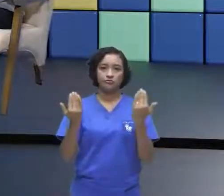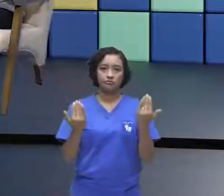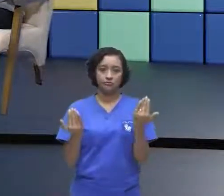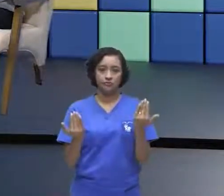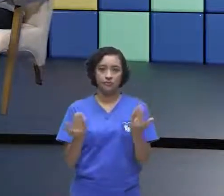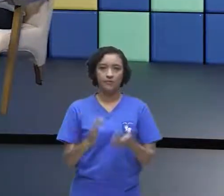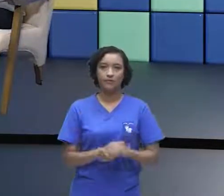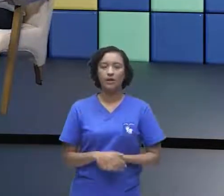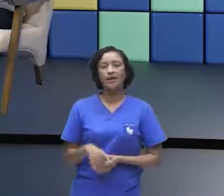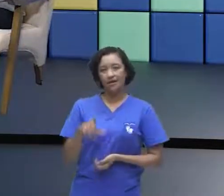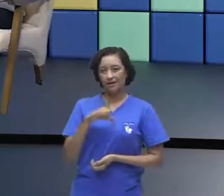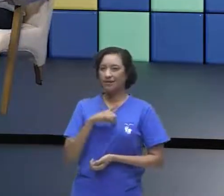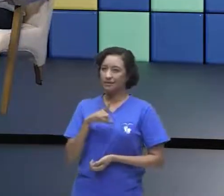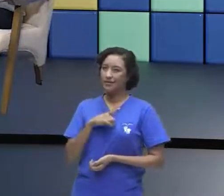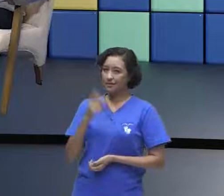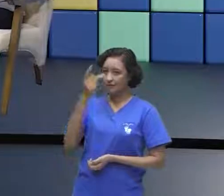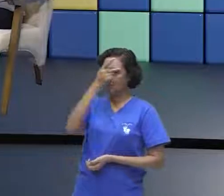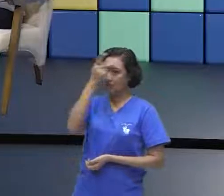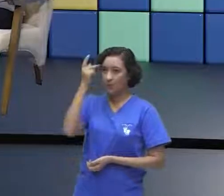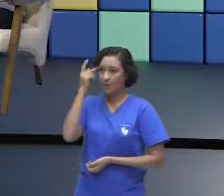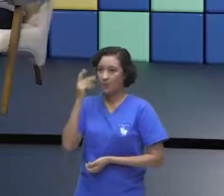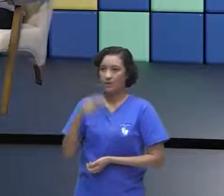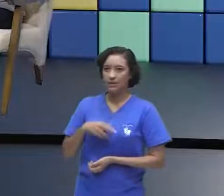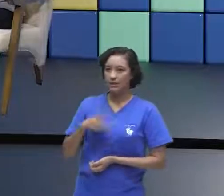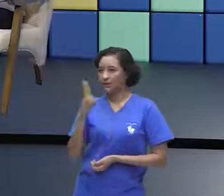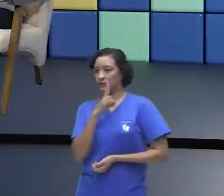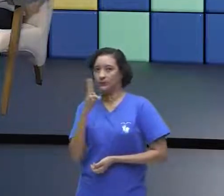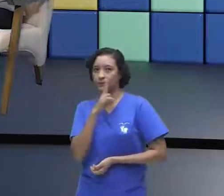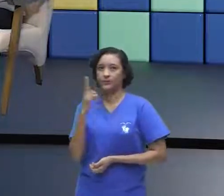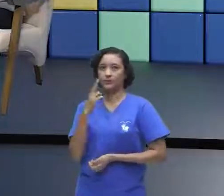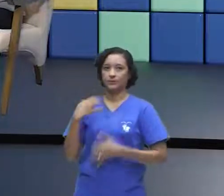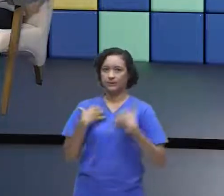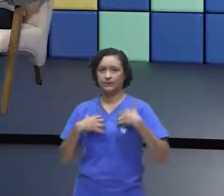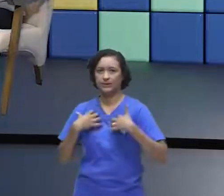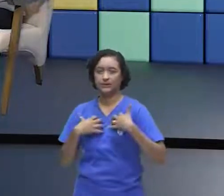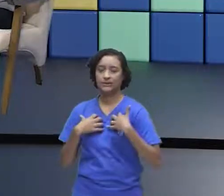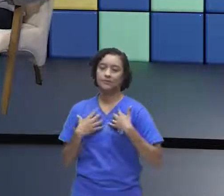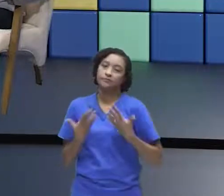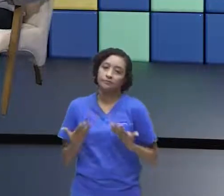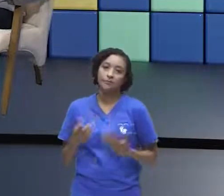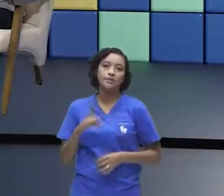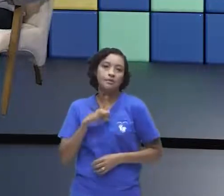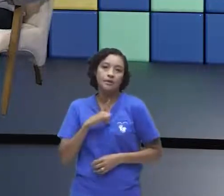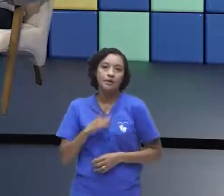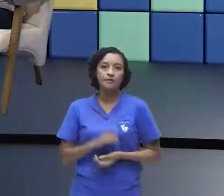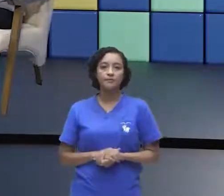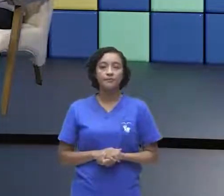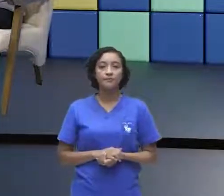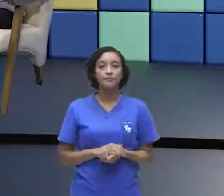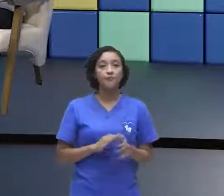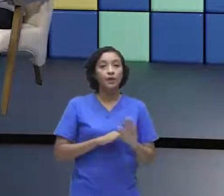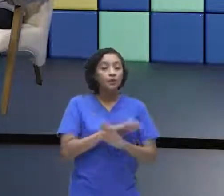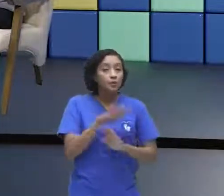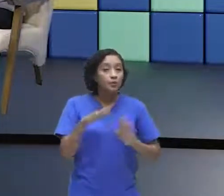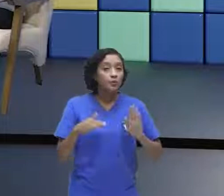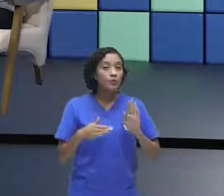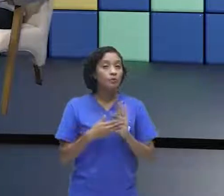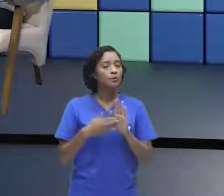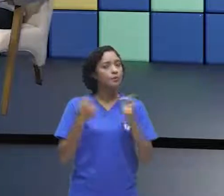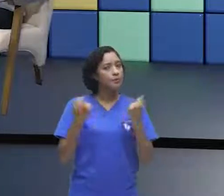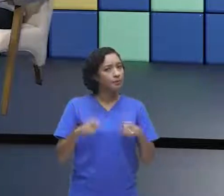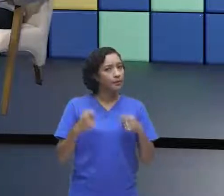mais impulsivas, né? Mas assim, tudo, como eu falei para você, tudo a gente sabendo